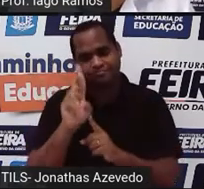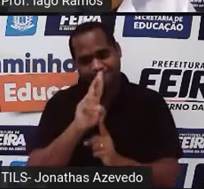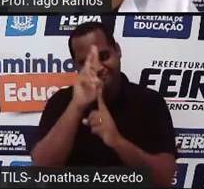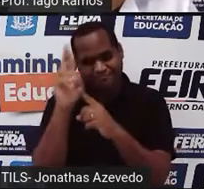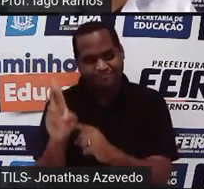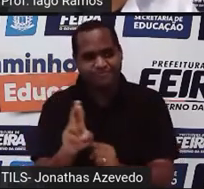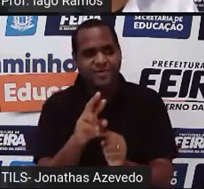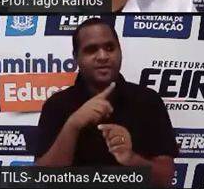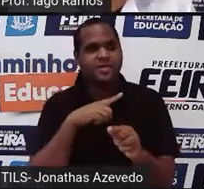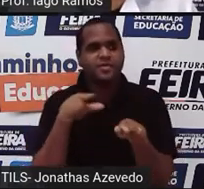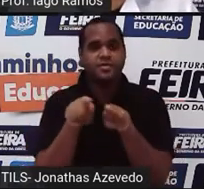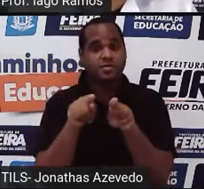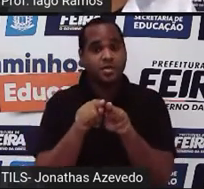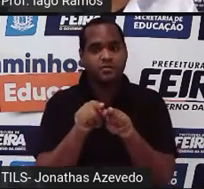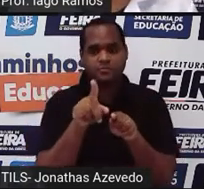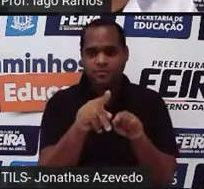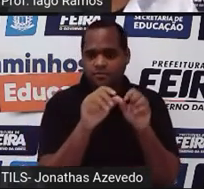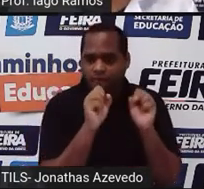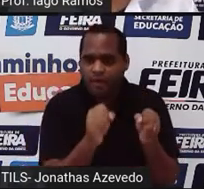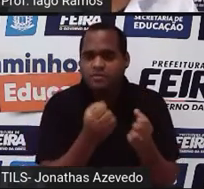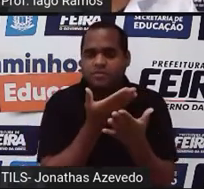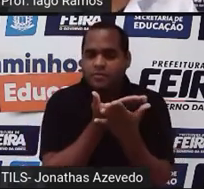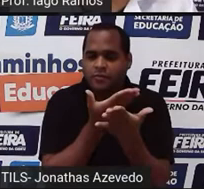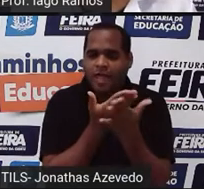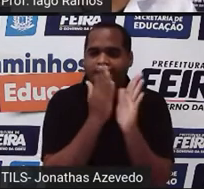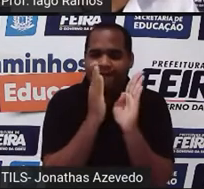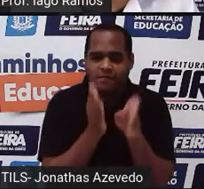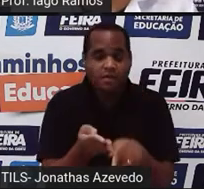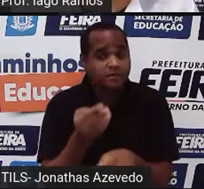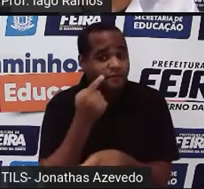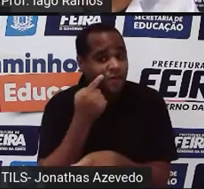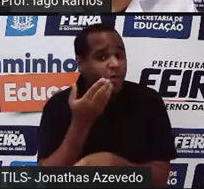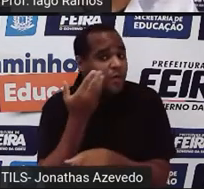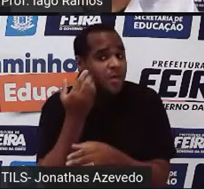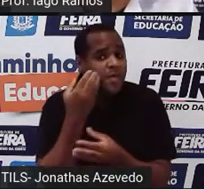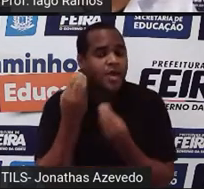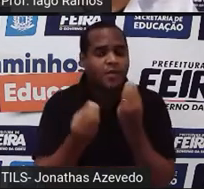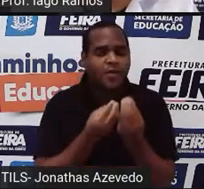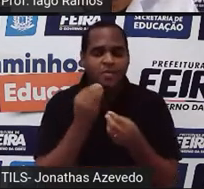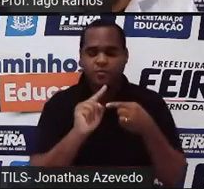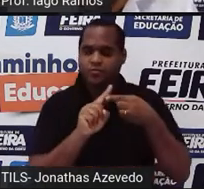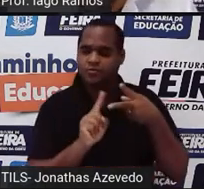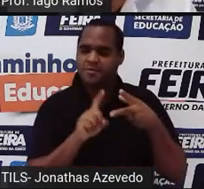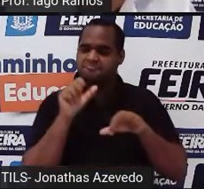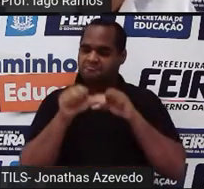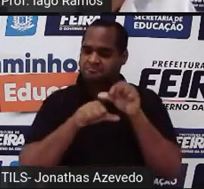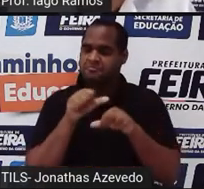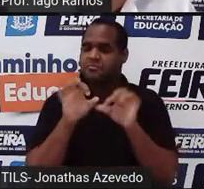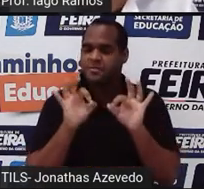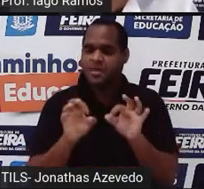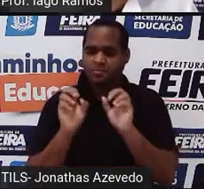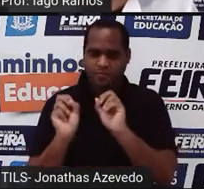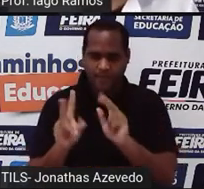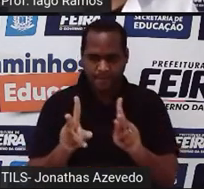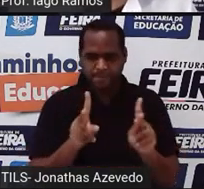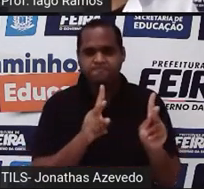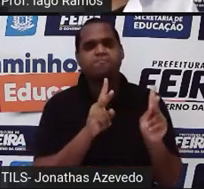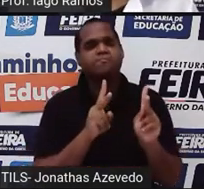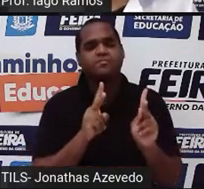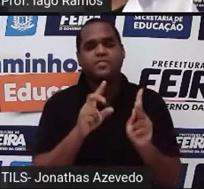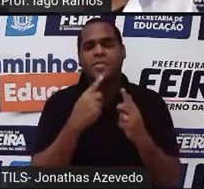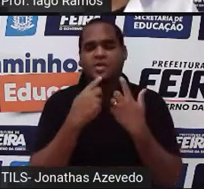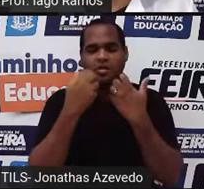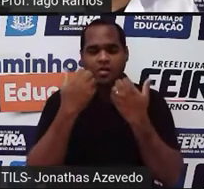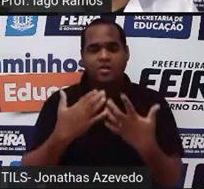bom? Estudamos, vimos como funciona esses dois tipos de transformação, certo? Só que eu